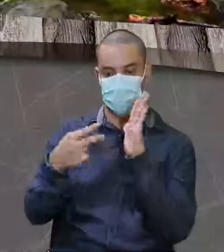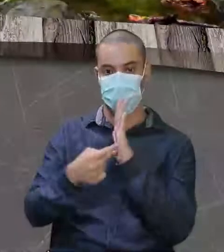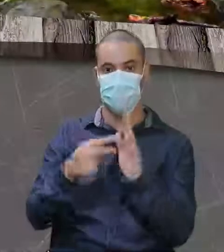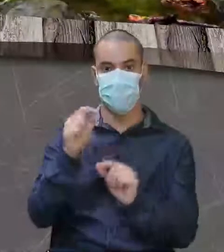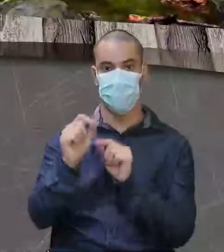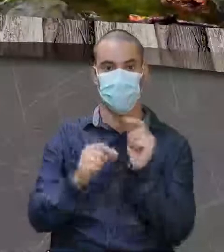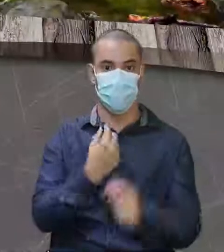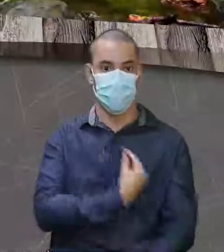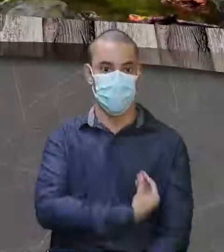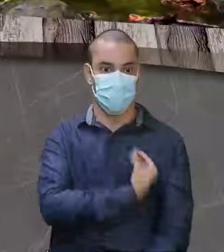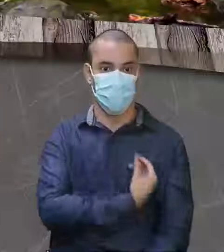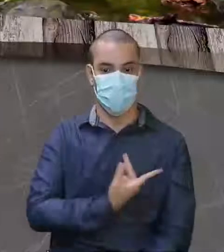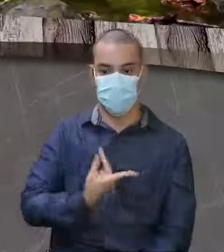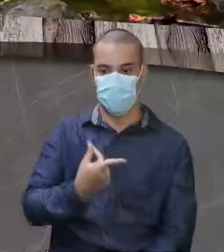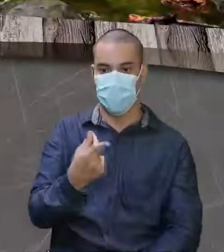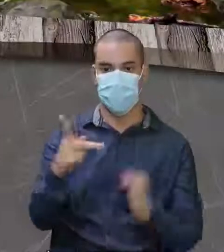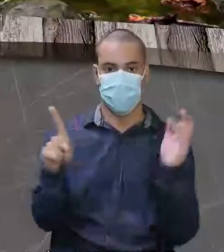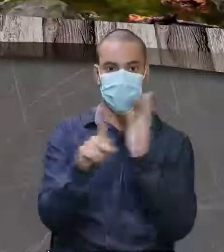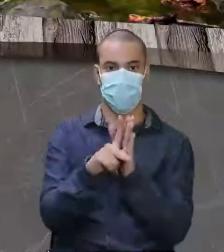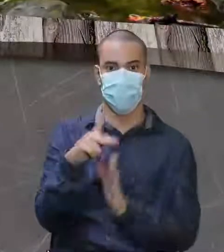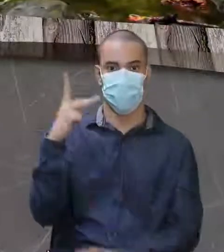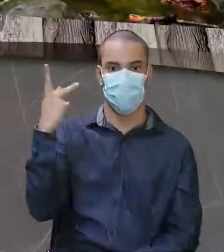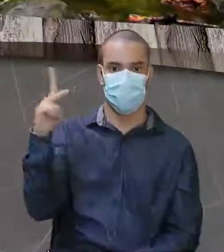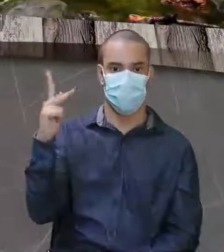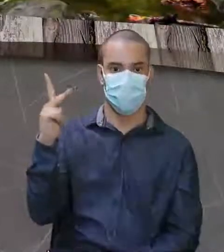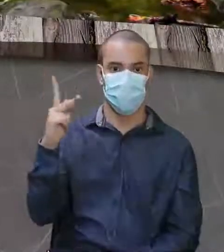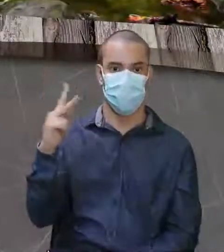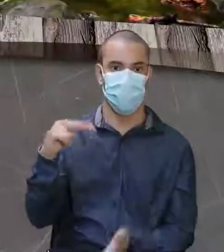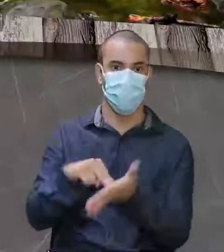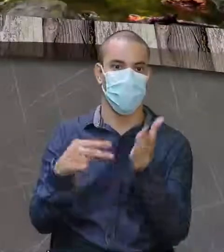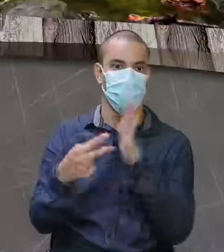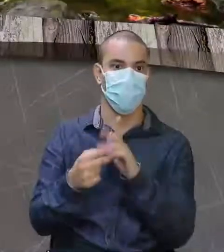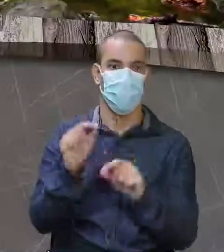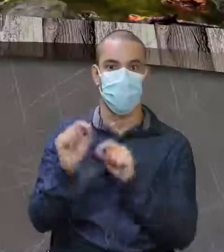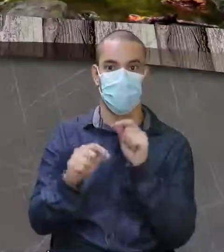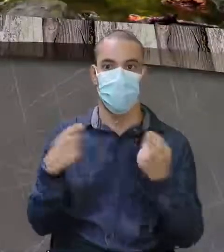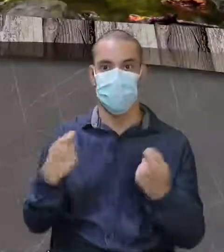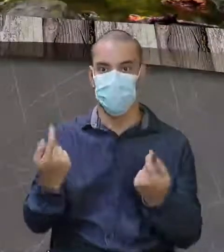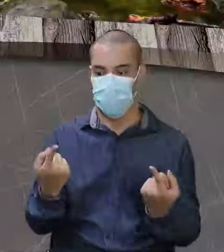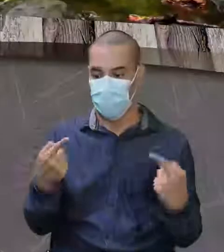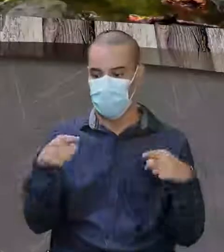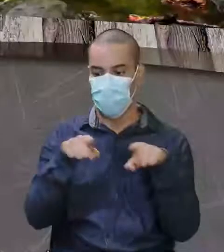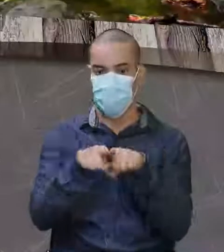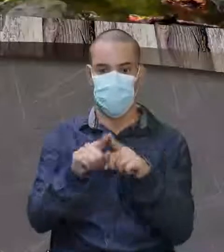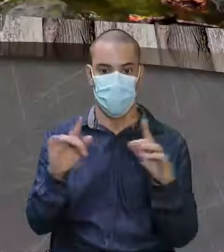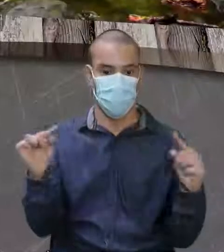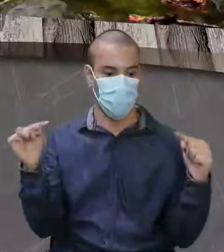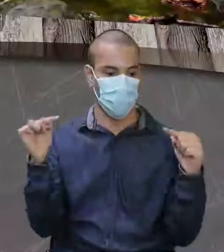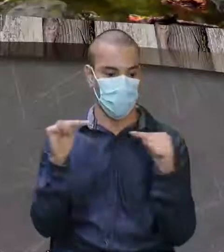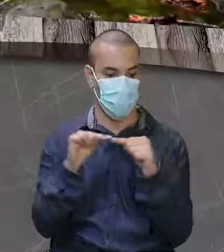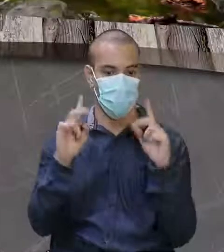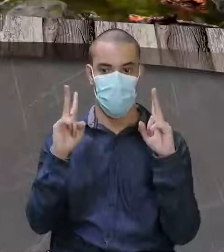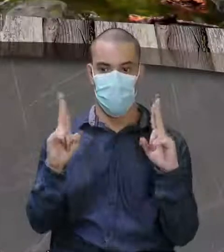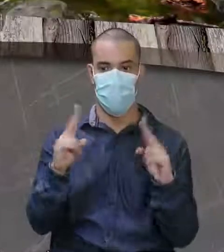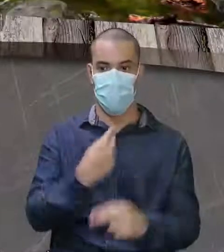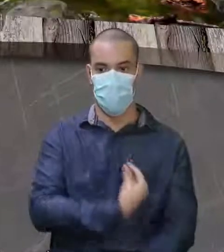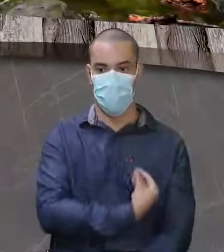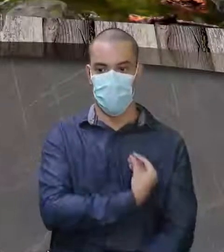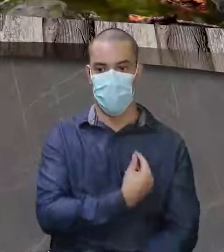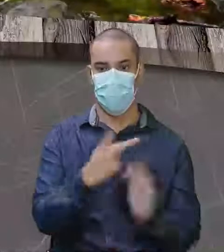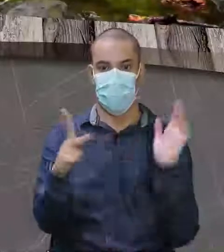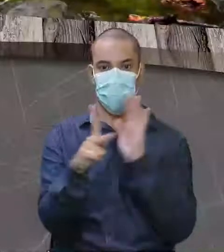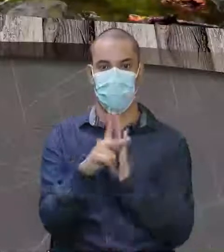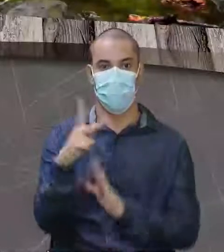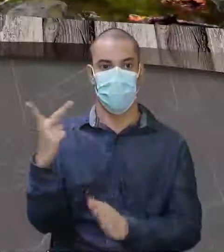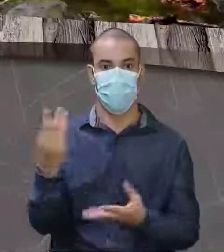para a sobrevivência dele tem que estar em consonância com isso, com a sobrevivência, com a vida dele. Tem